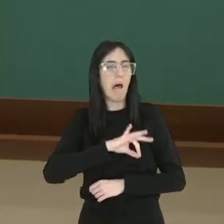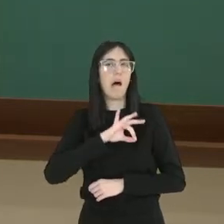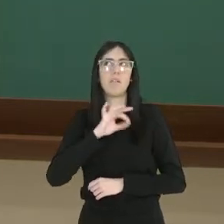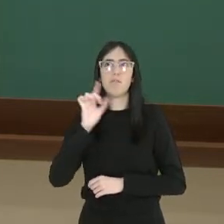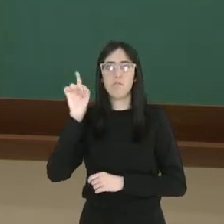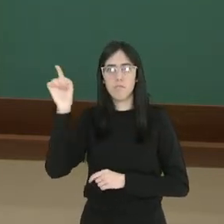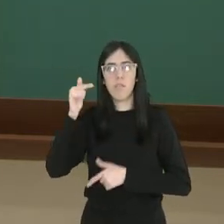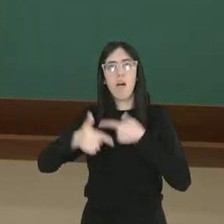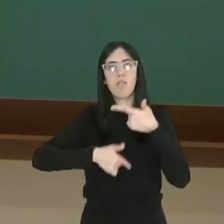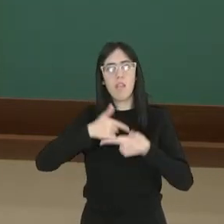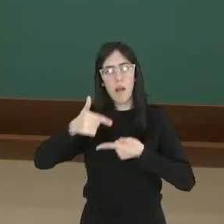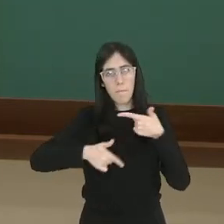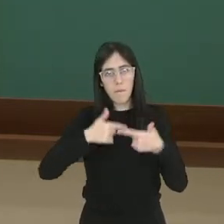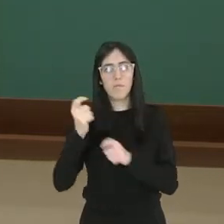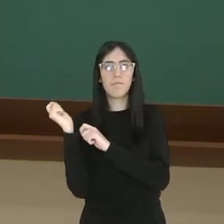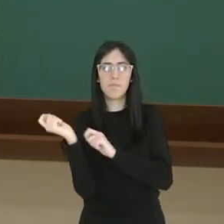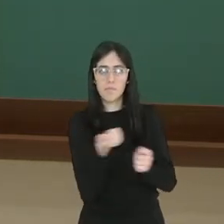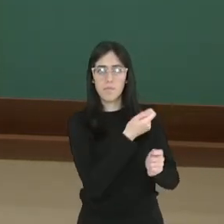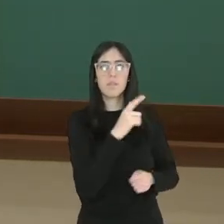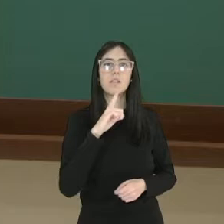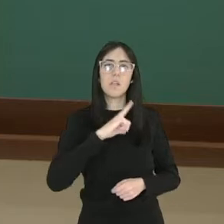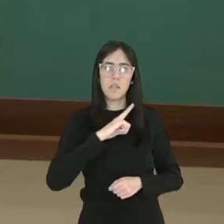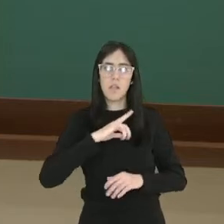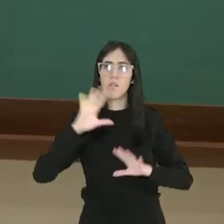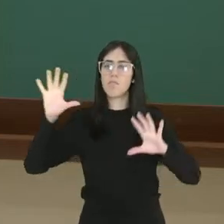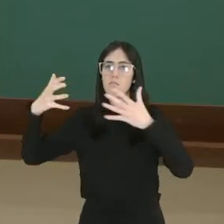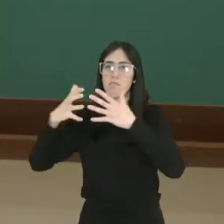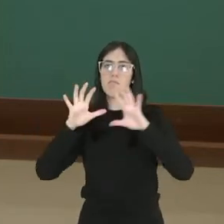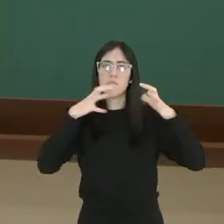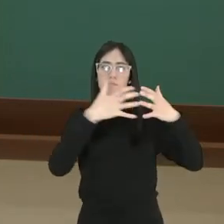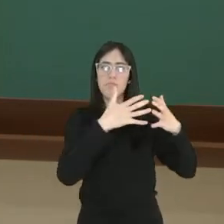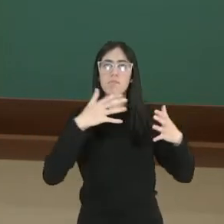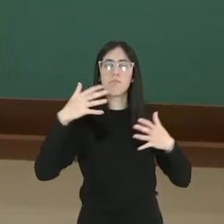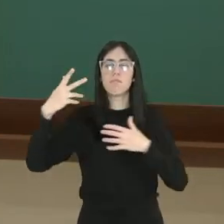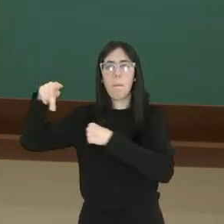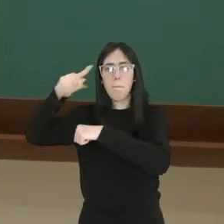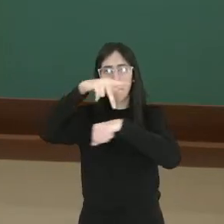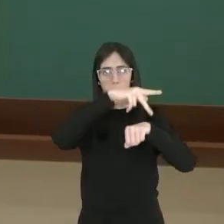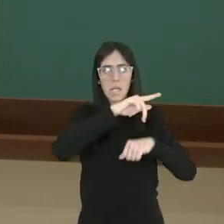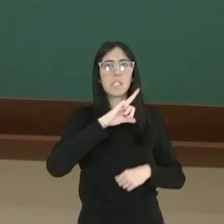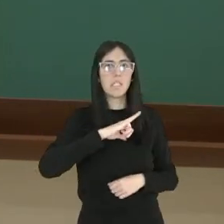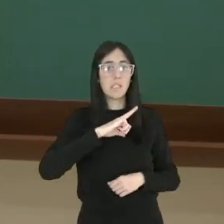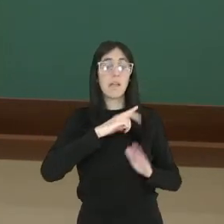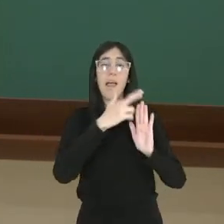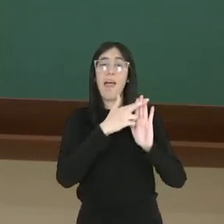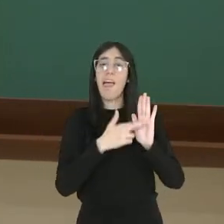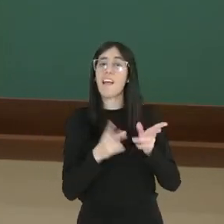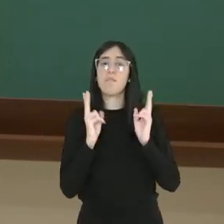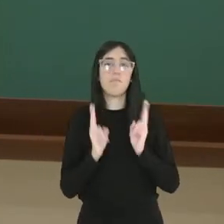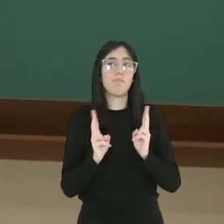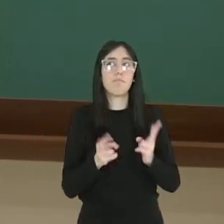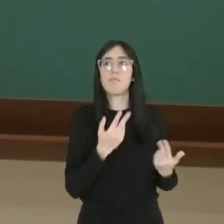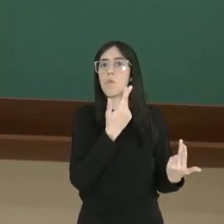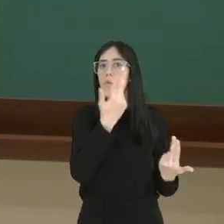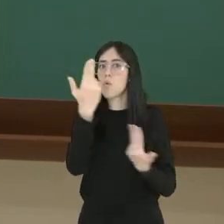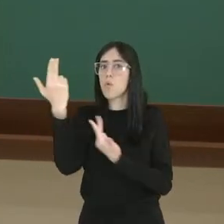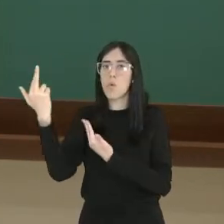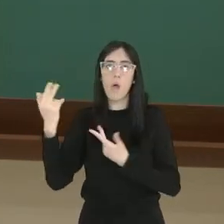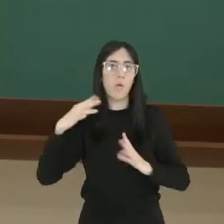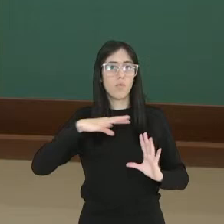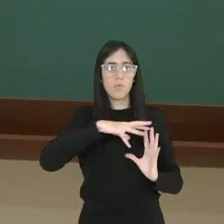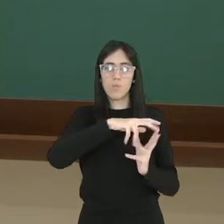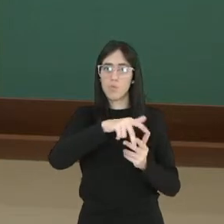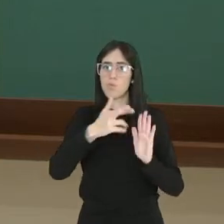essa modalidade esportiva, ele tem federações e confederações e as regras são fixas, são universais no mundo